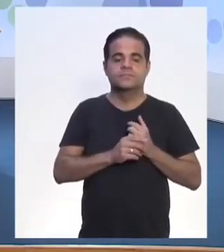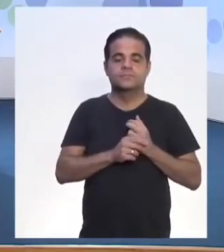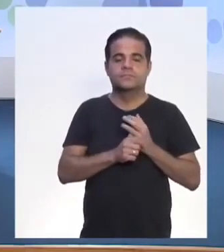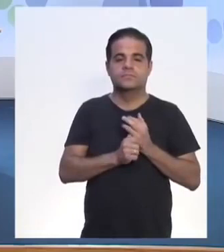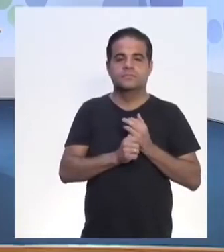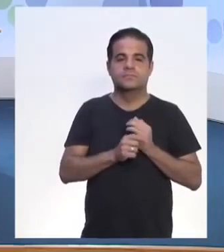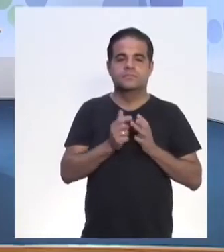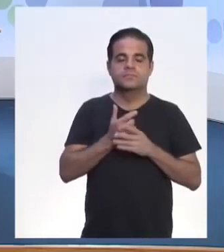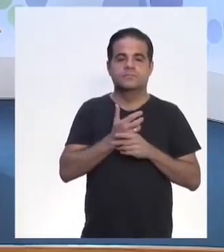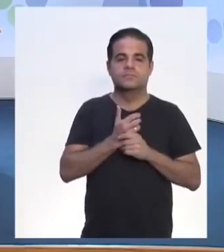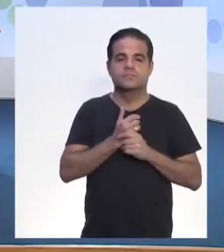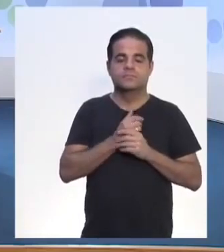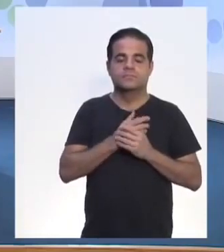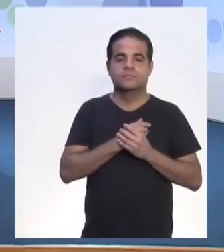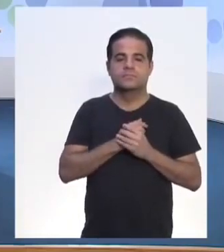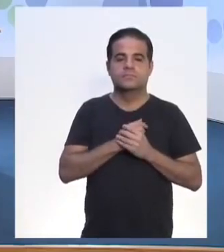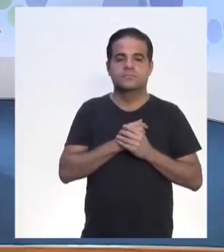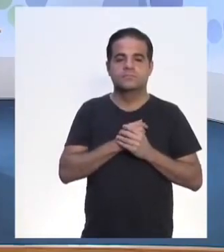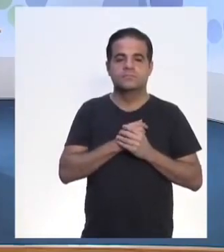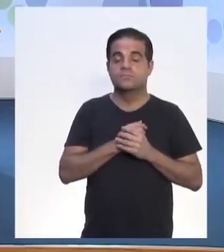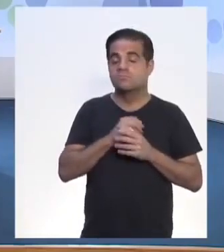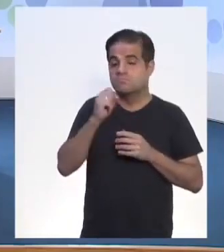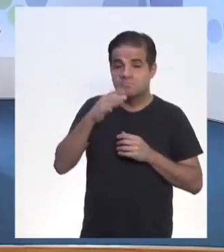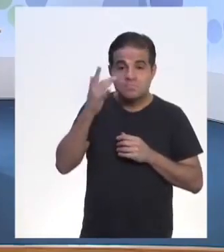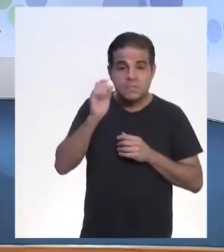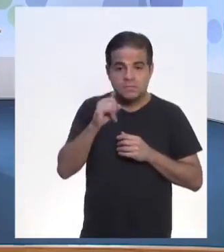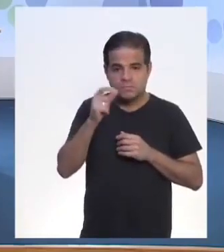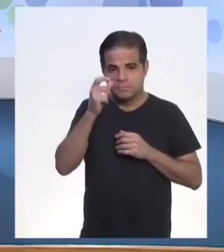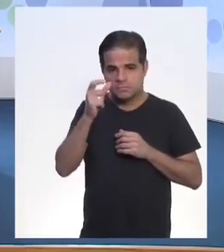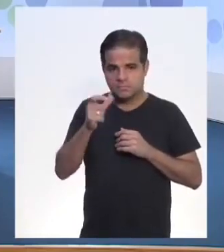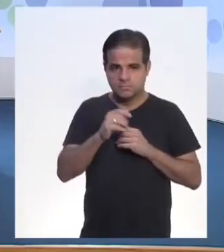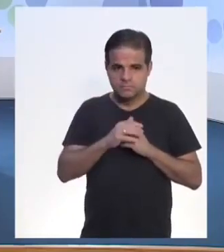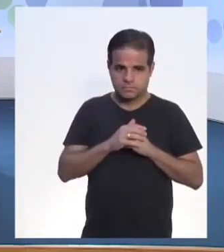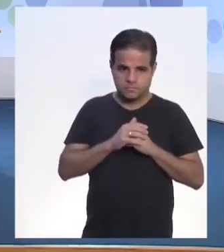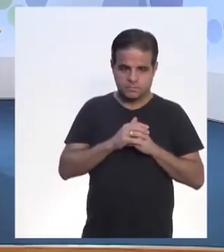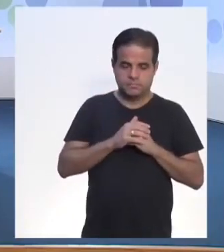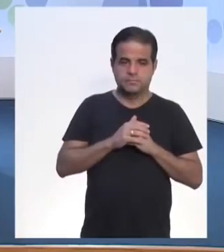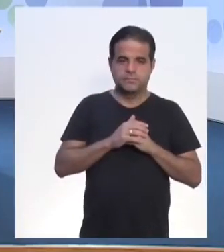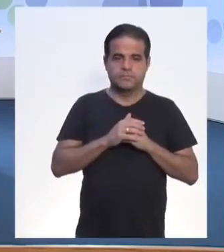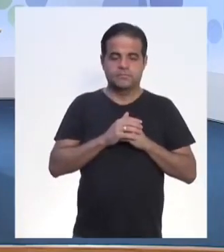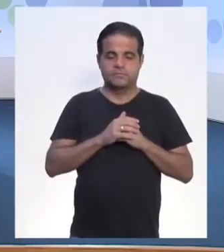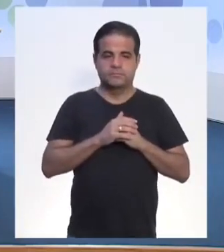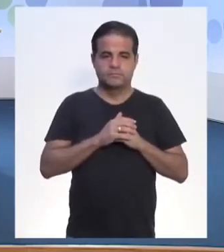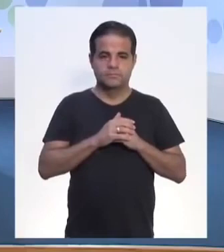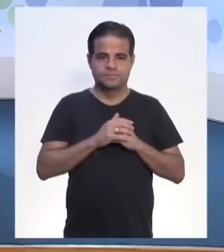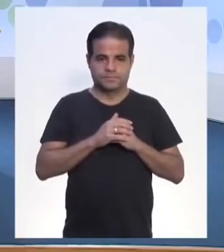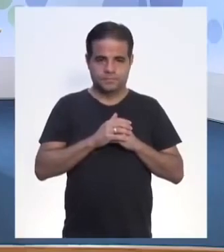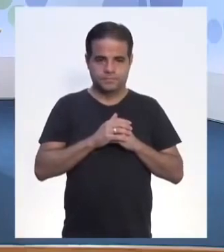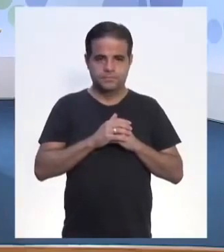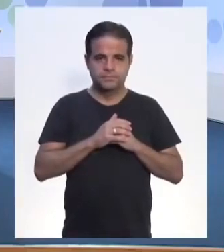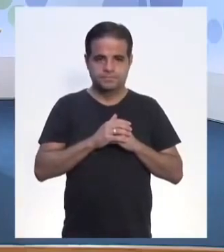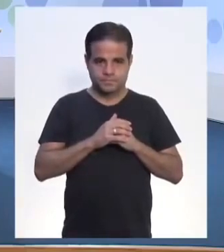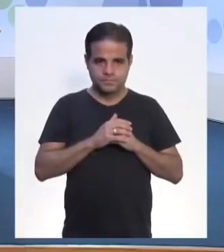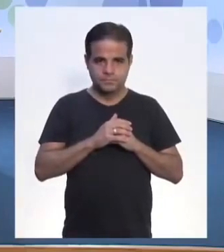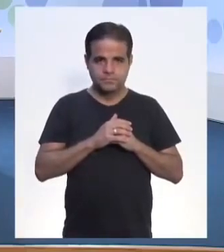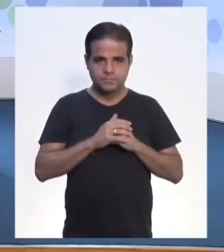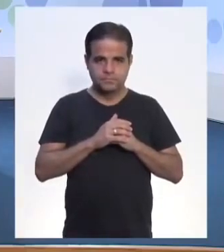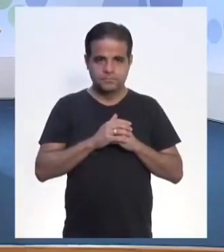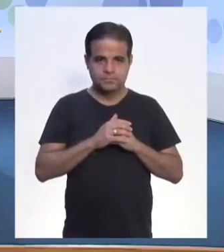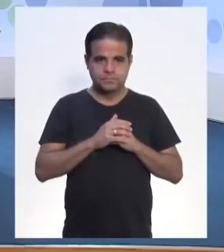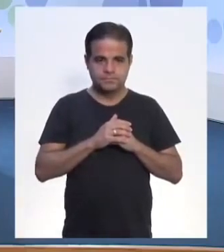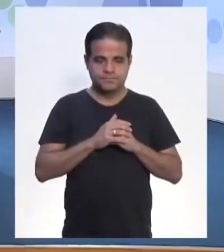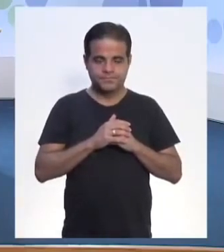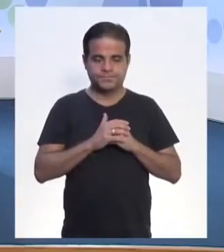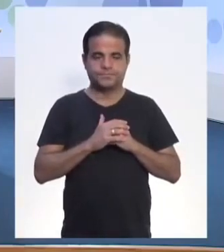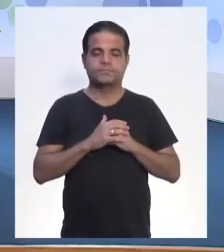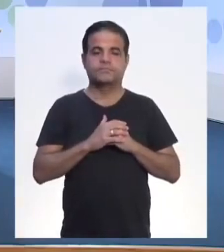Tá. Eu não sei se vai conseguir vocês observarem. Que eu tenho o seguinte, ó. Deixa eu colocar aqui. Ah, que você colocou 2